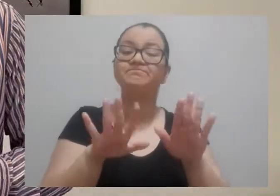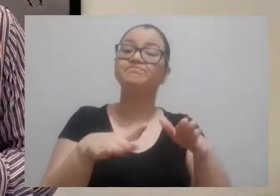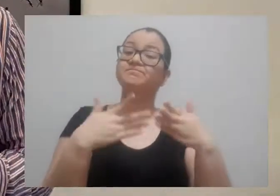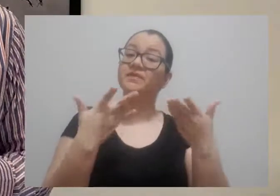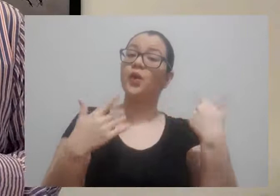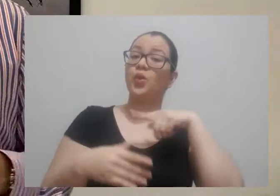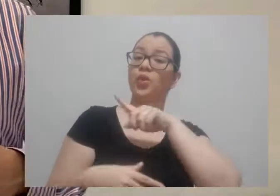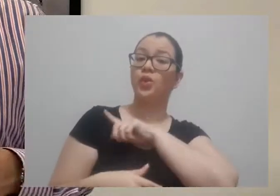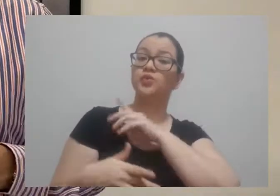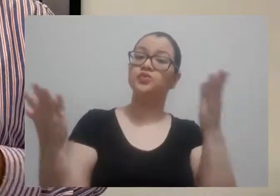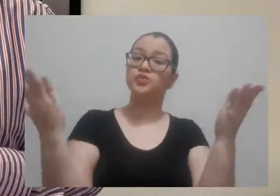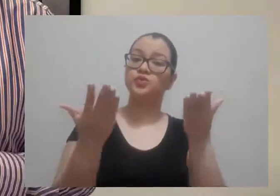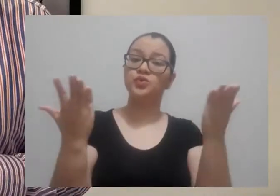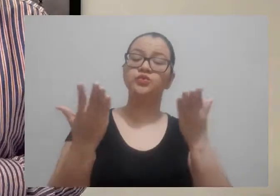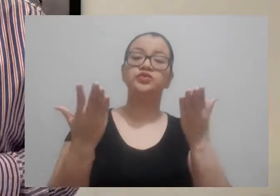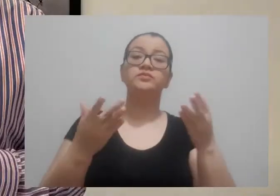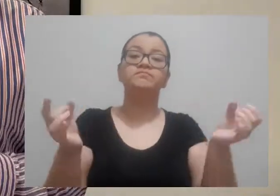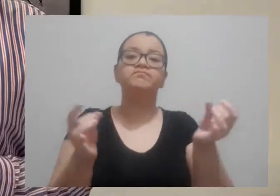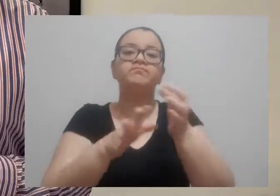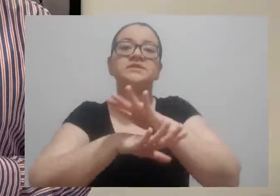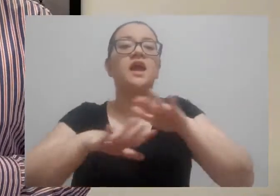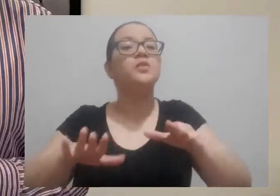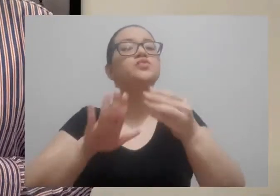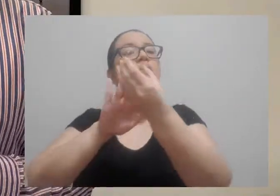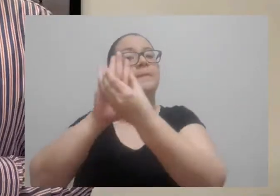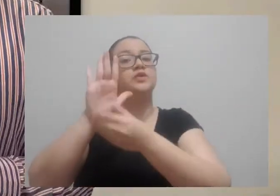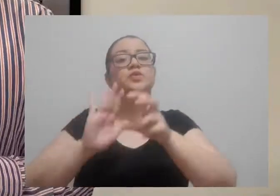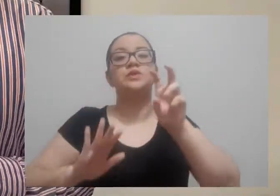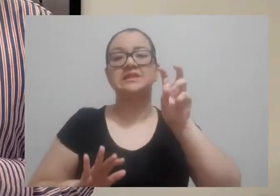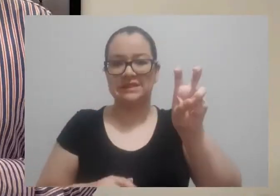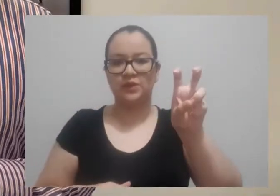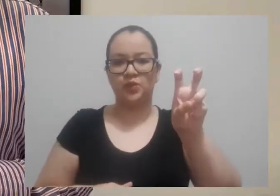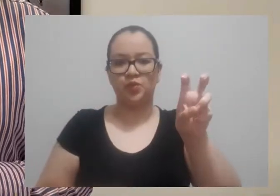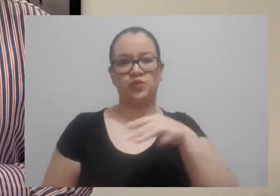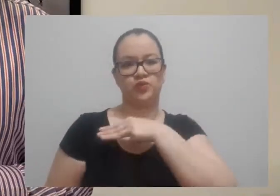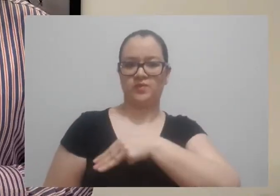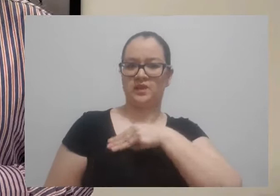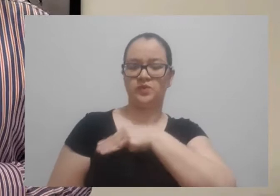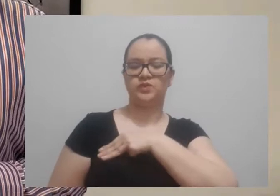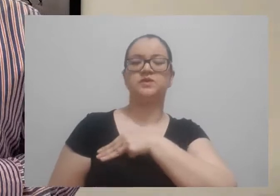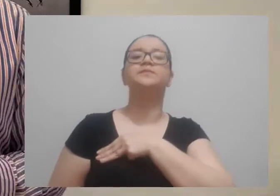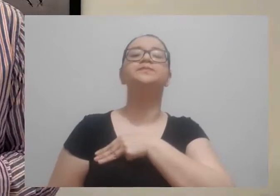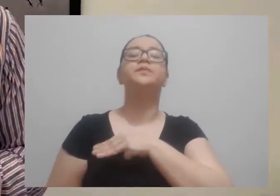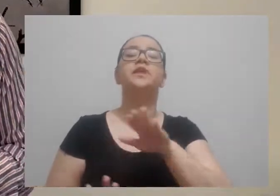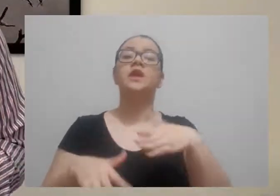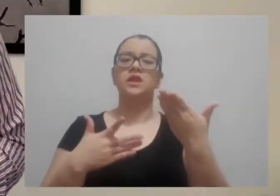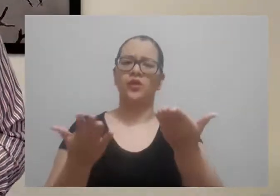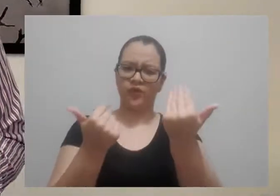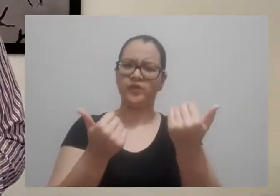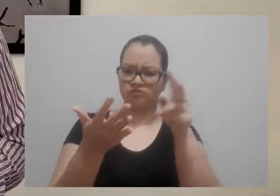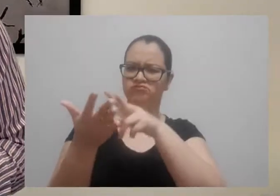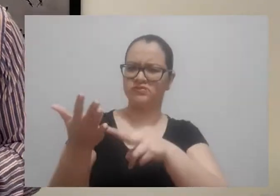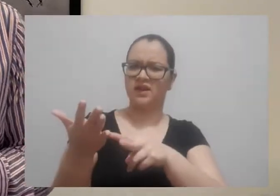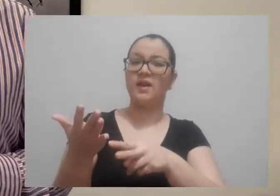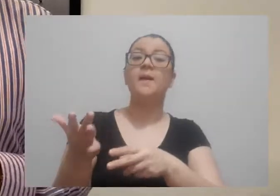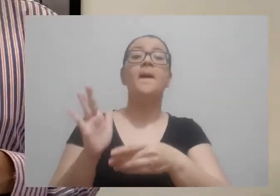estamos encerrando o capítulo 5 de Mateus, né? Então vamos lá para o texto. Mateus,